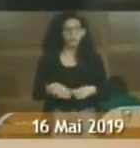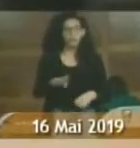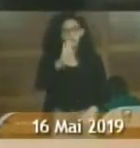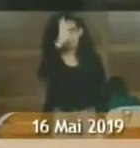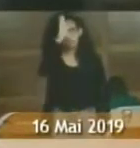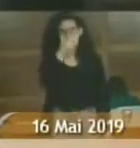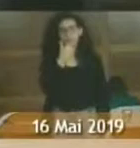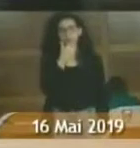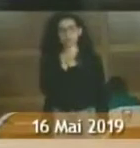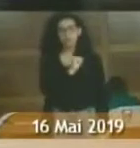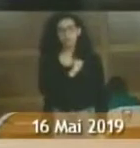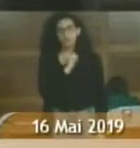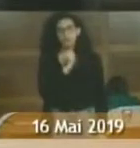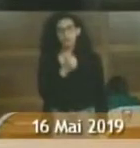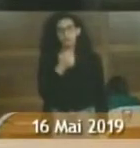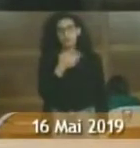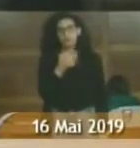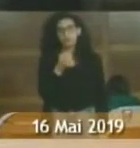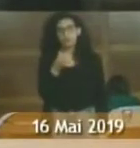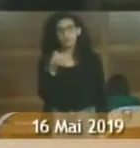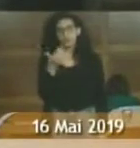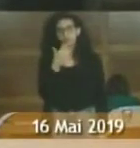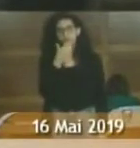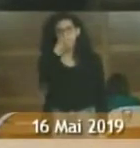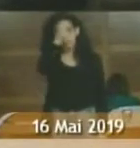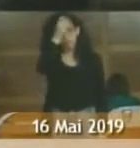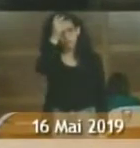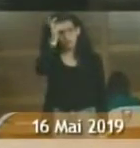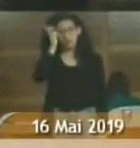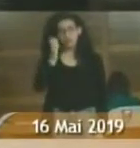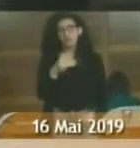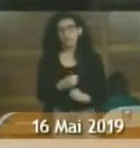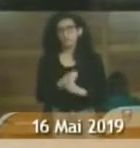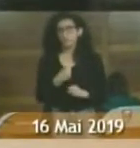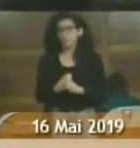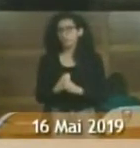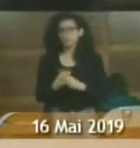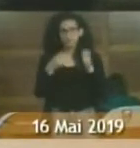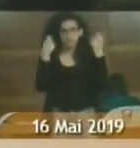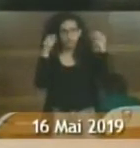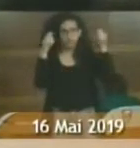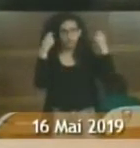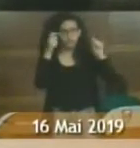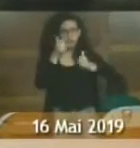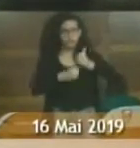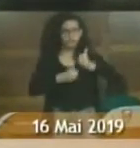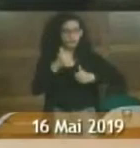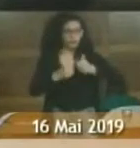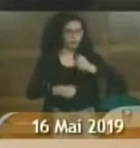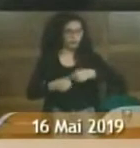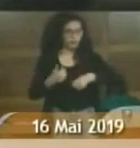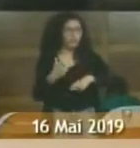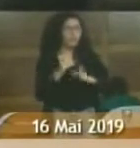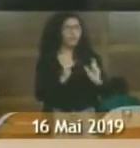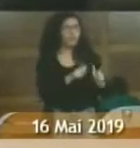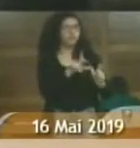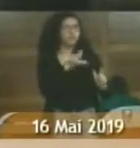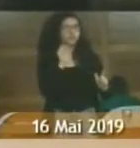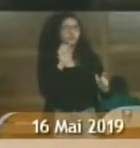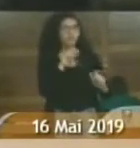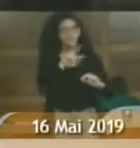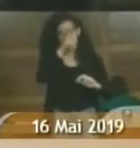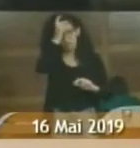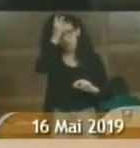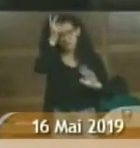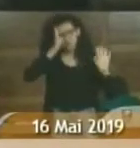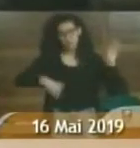Balneário. Indicação número 1476, indicando ao prefeito municipal a construção de uma academia ao ar livre em área e local a ser escolhido pela prefeitura na